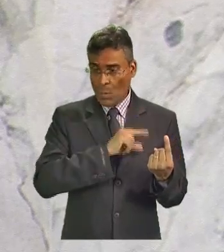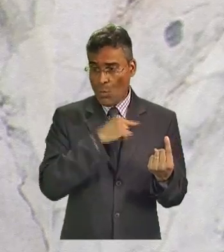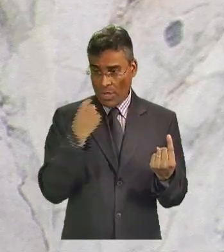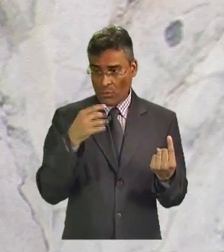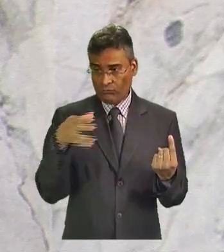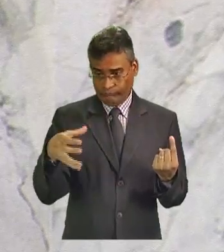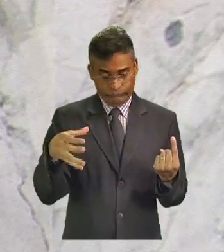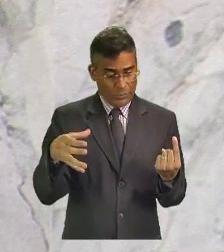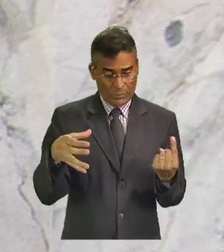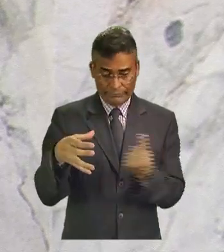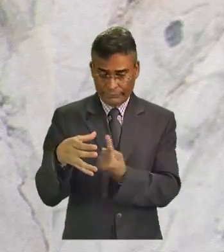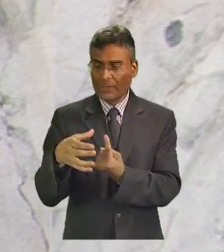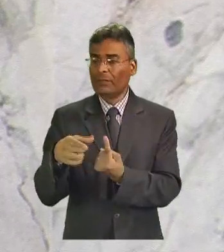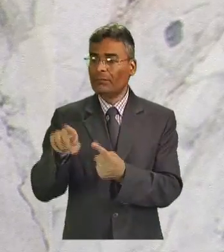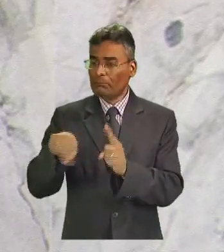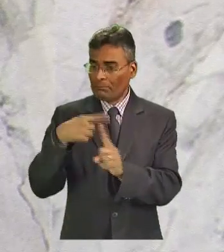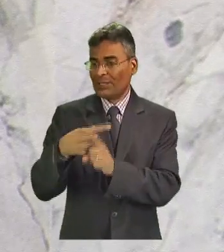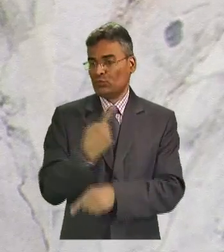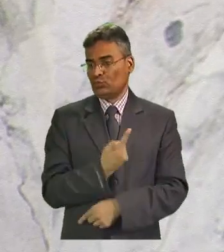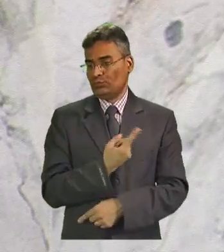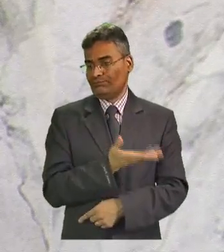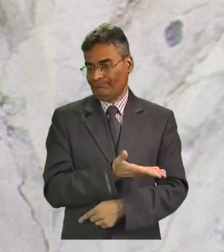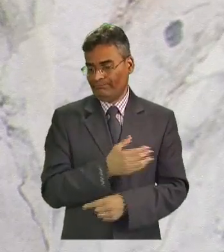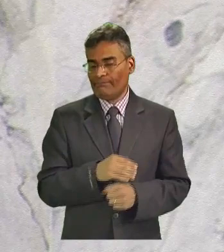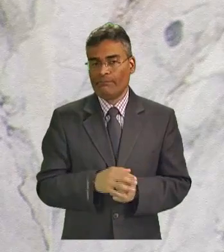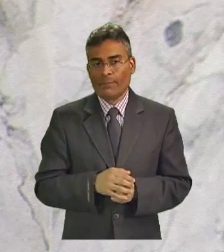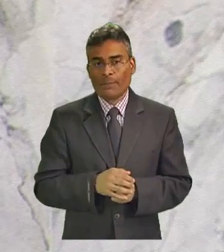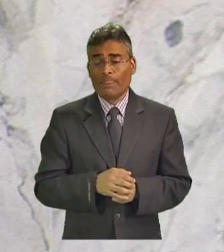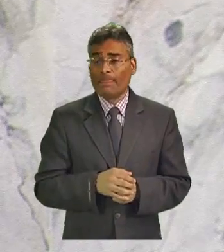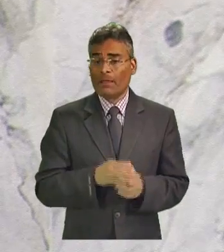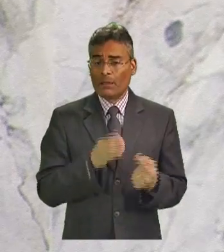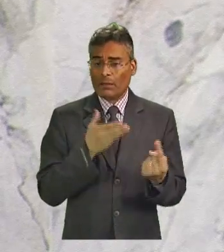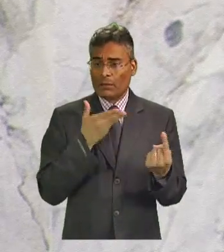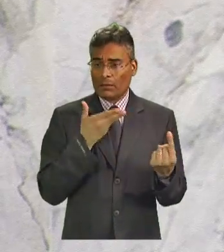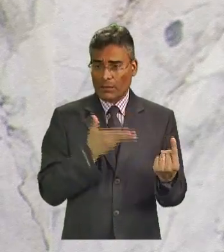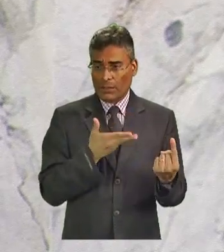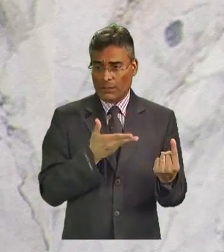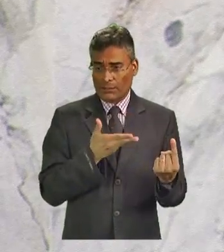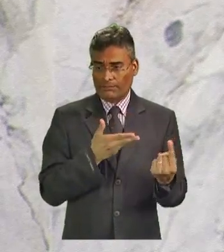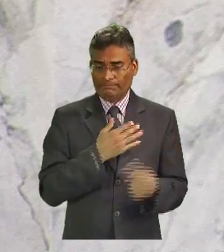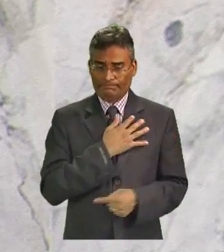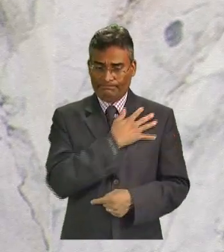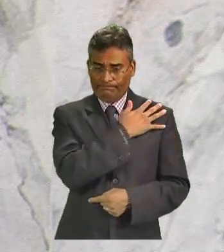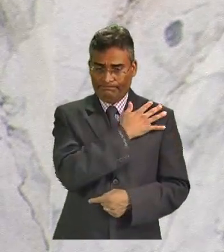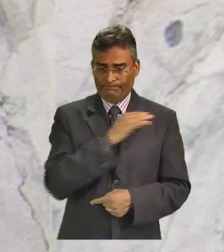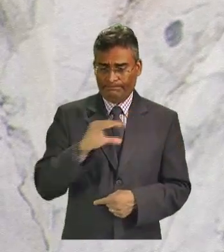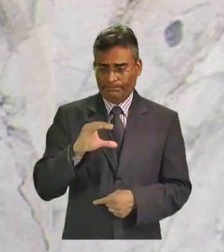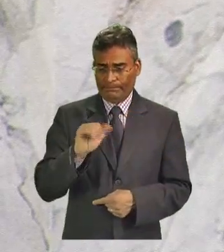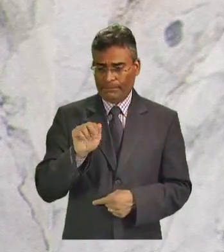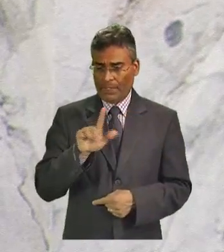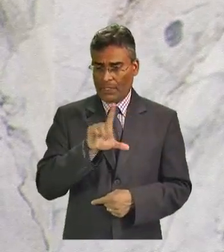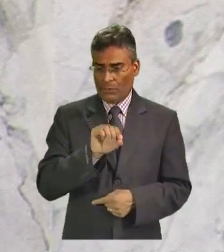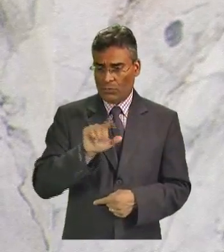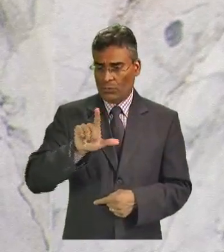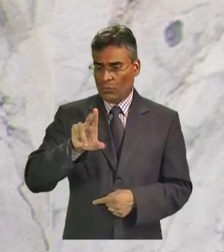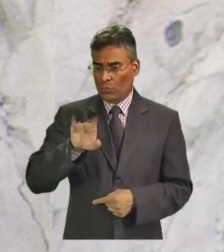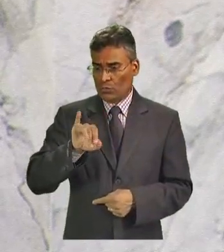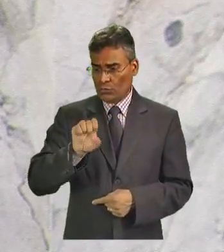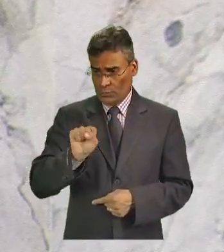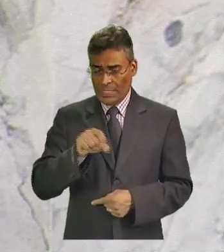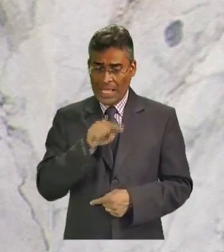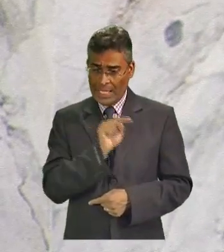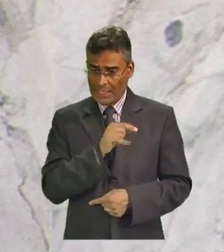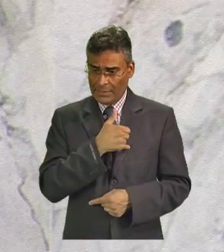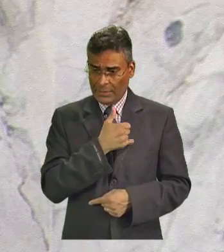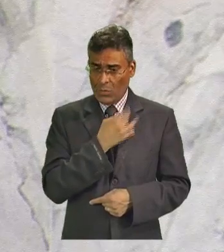são mortos pelo crime no Rio de Janeiro. O sargento Carlos Lúcio Nepel de Araújo tinha 41 anos